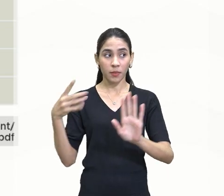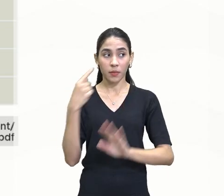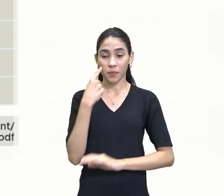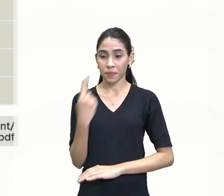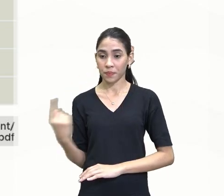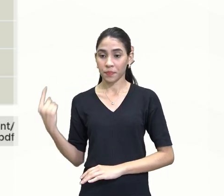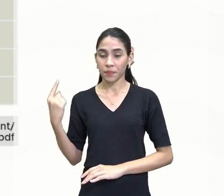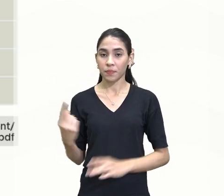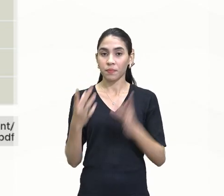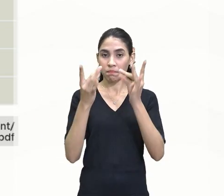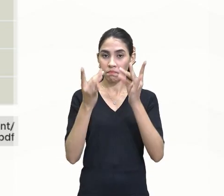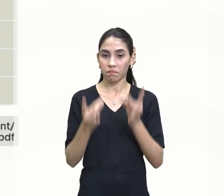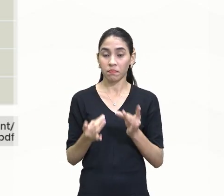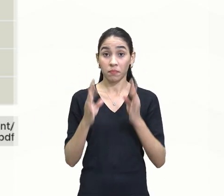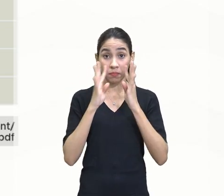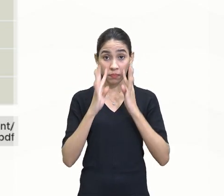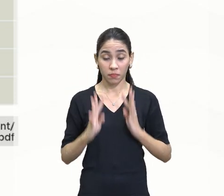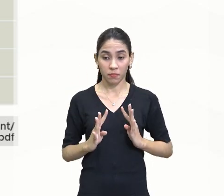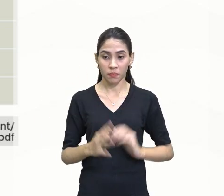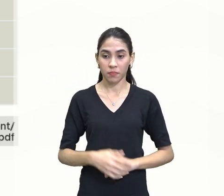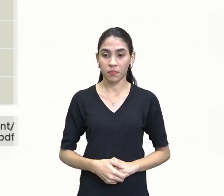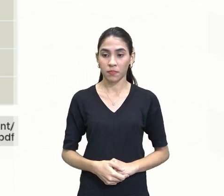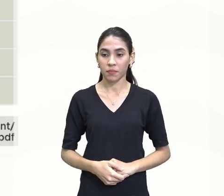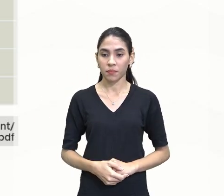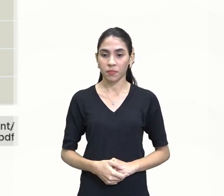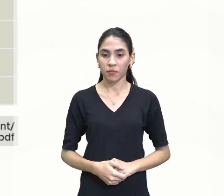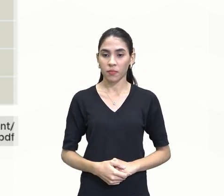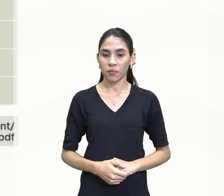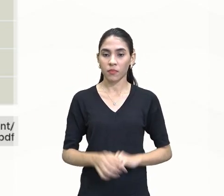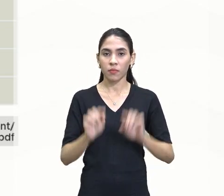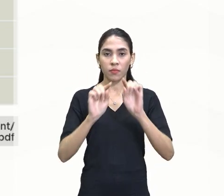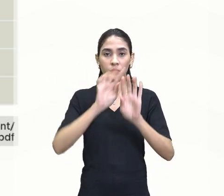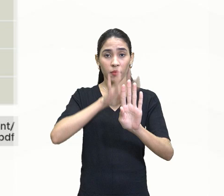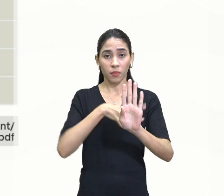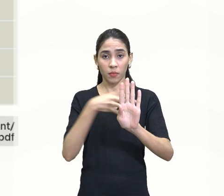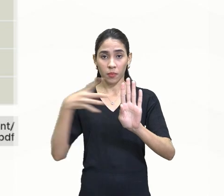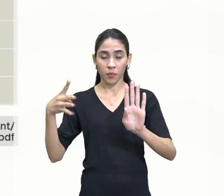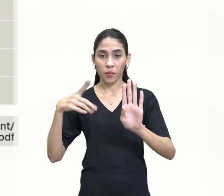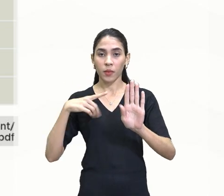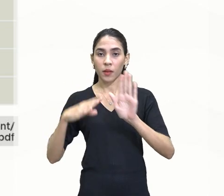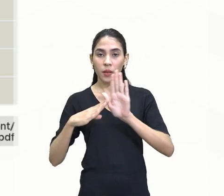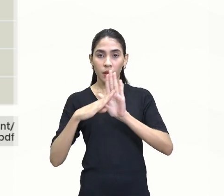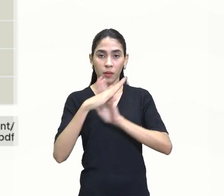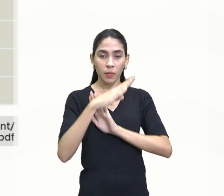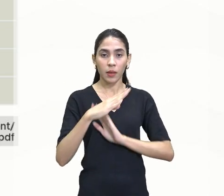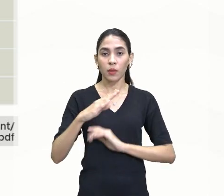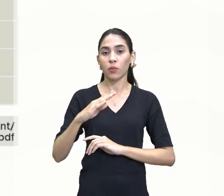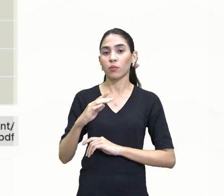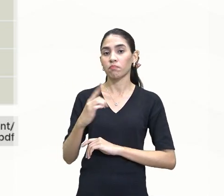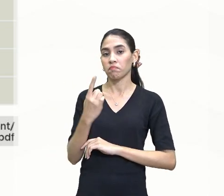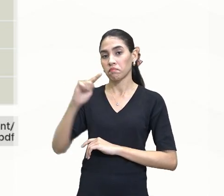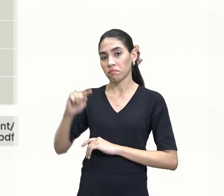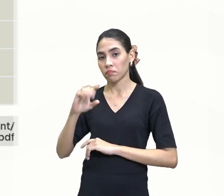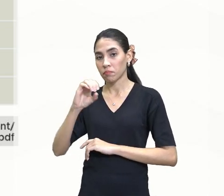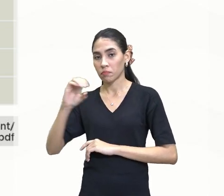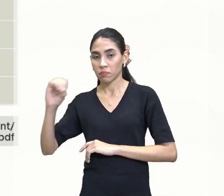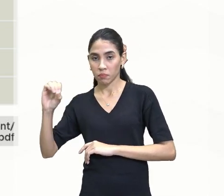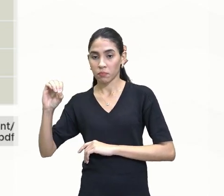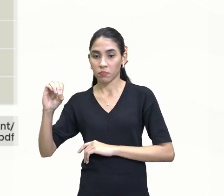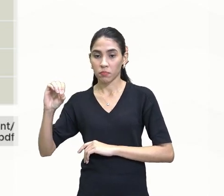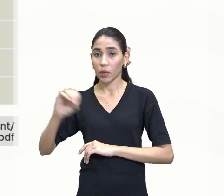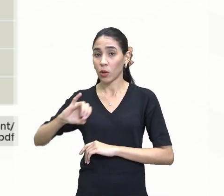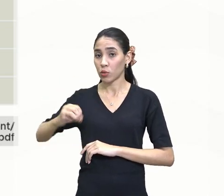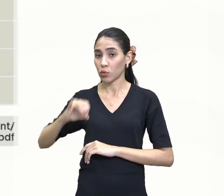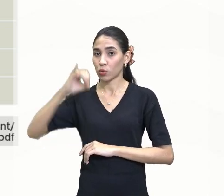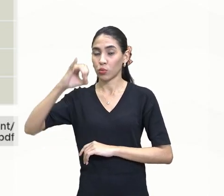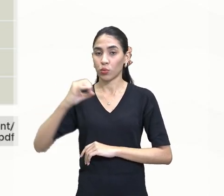detalhada. Atenção! Temos nessa tabela aí o crescimento de R$1.000 a juros compostos